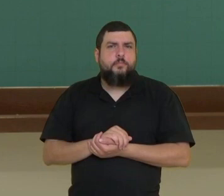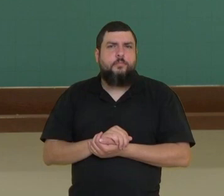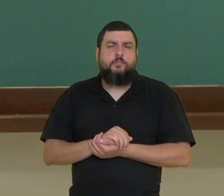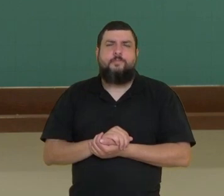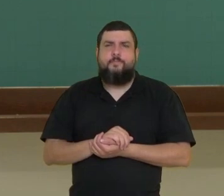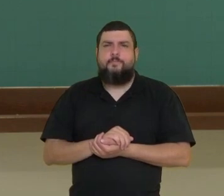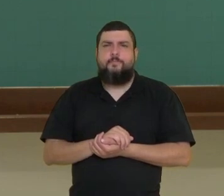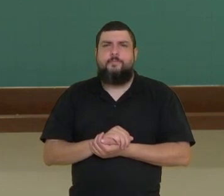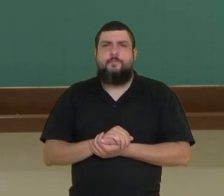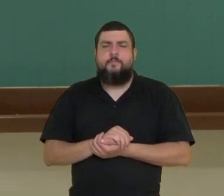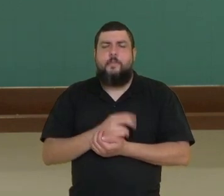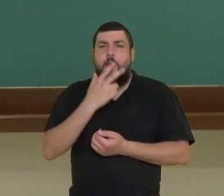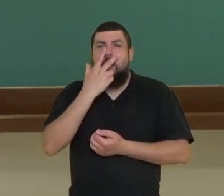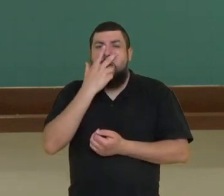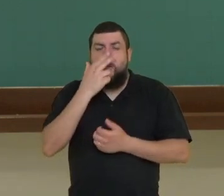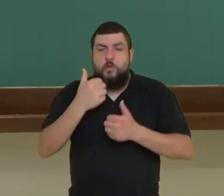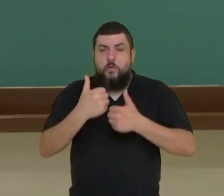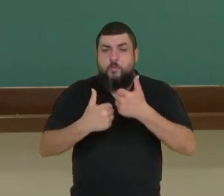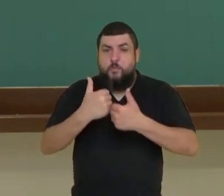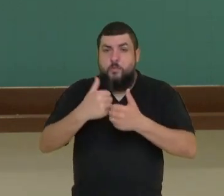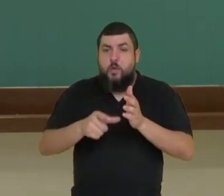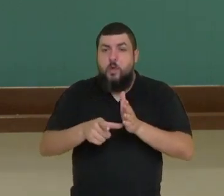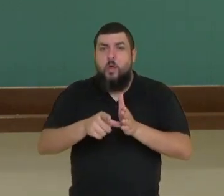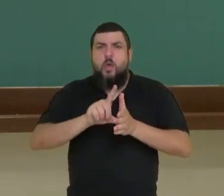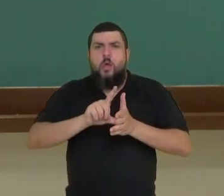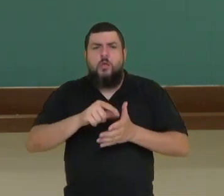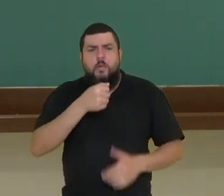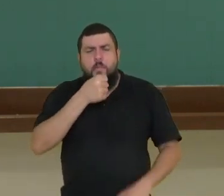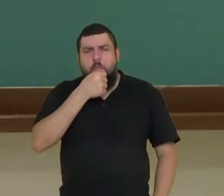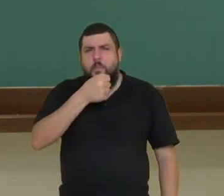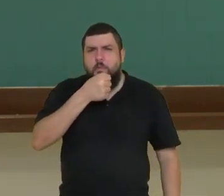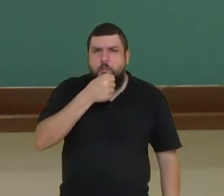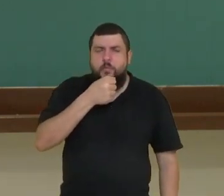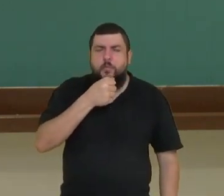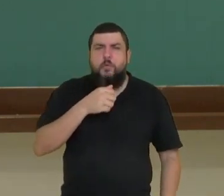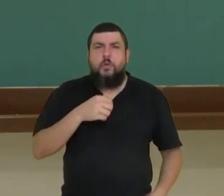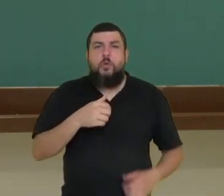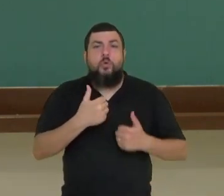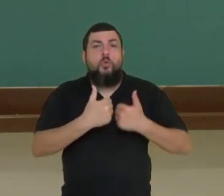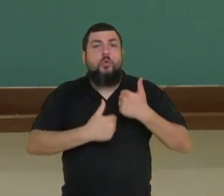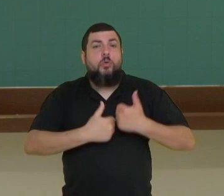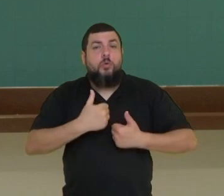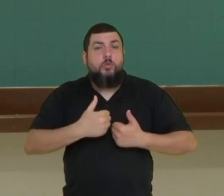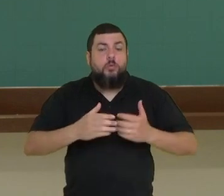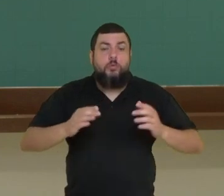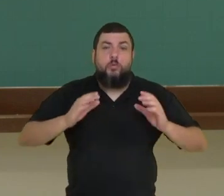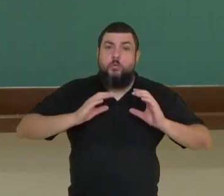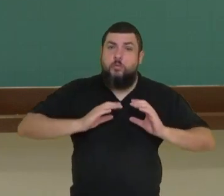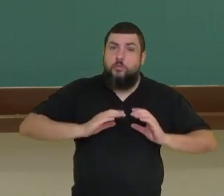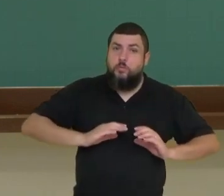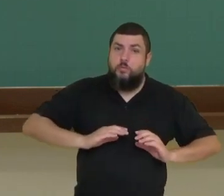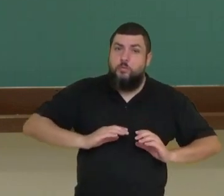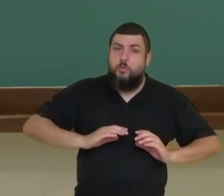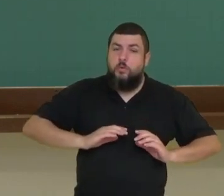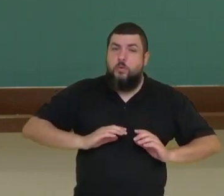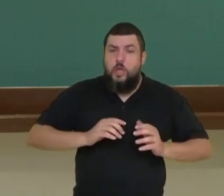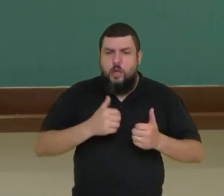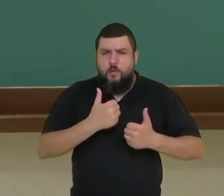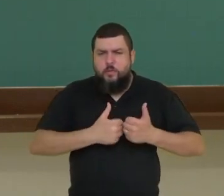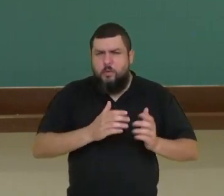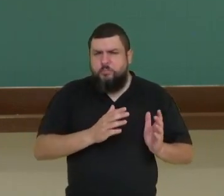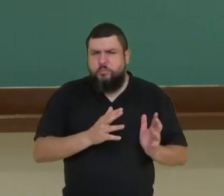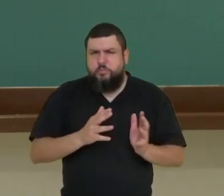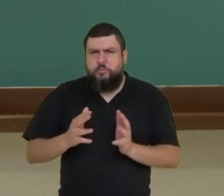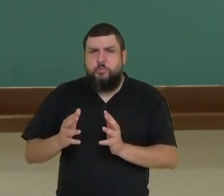que ocorrem antes de uma partida de futebol, o jogador tem um comportamento? Após a partida